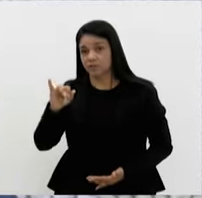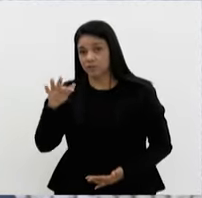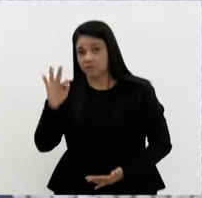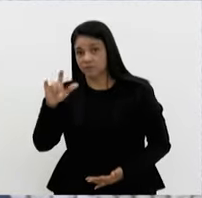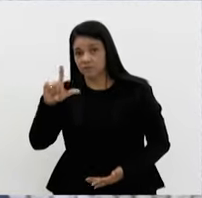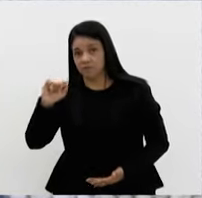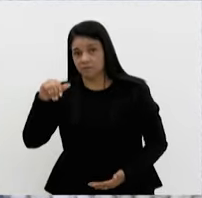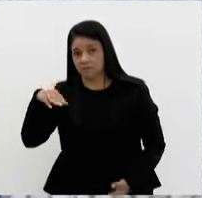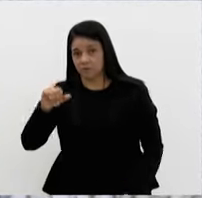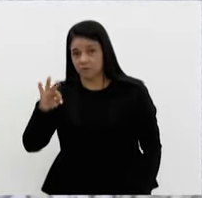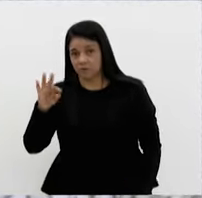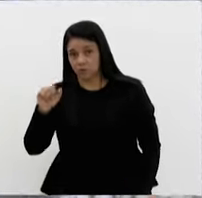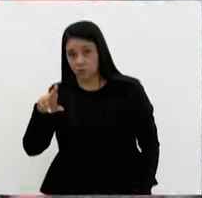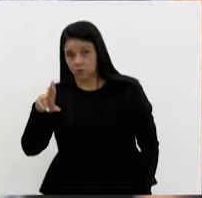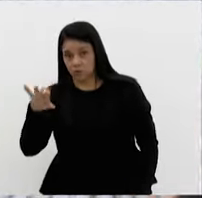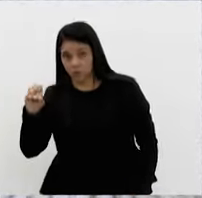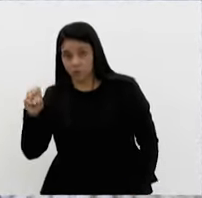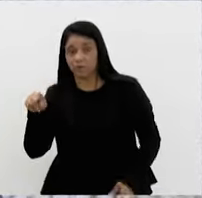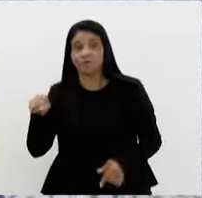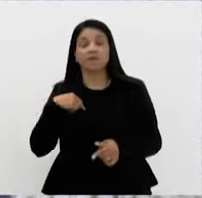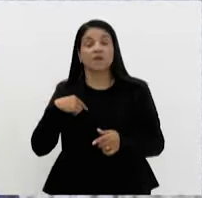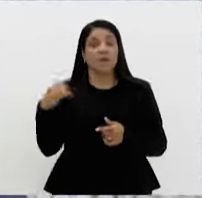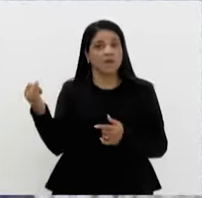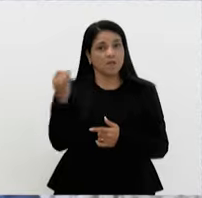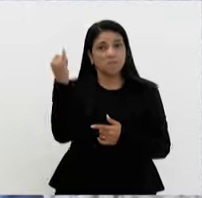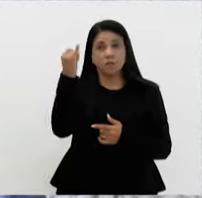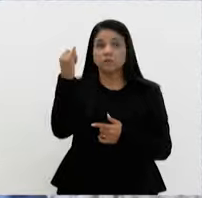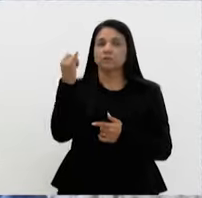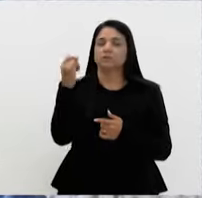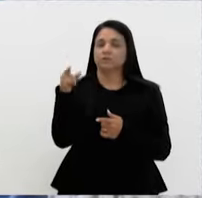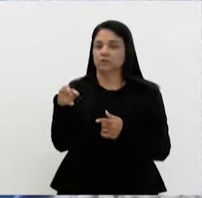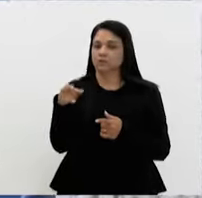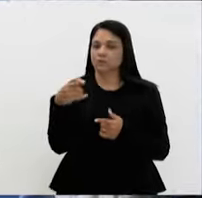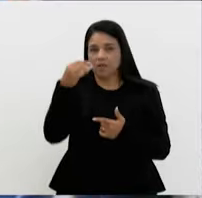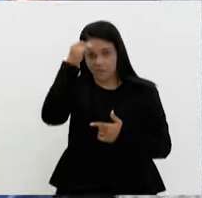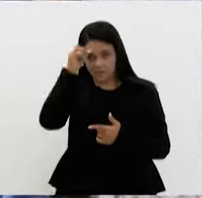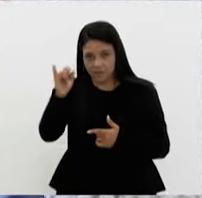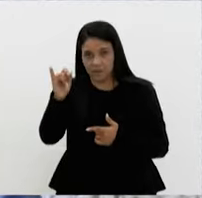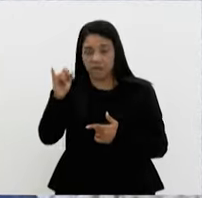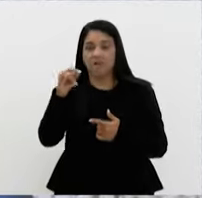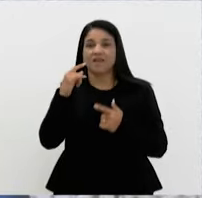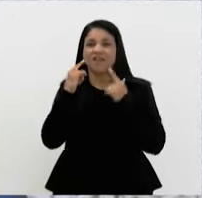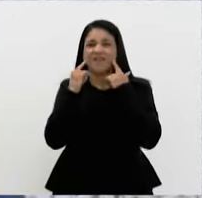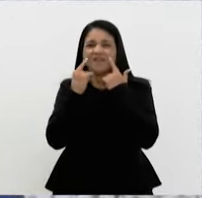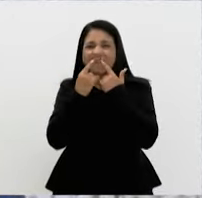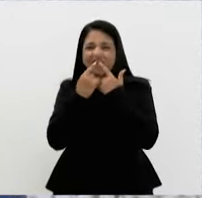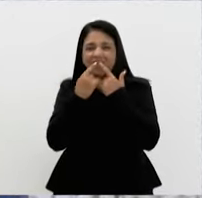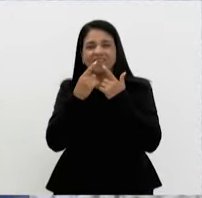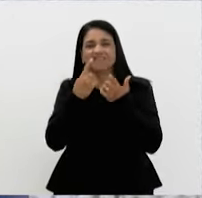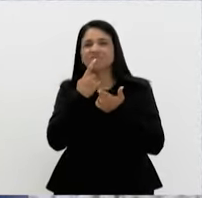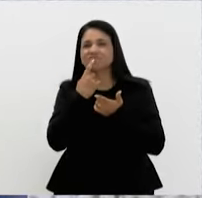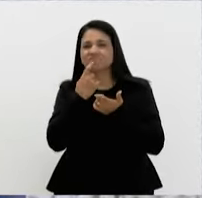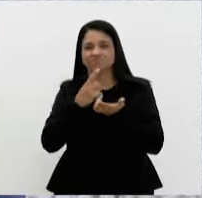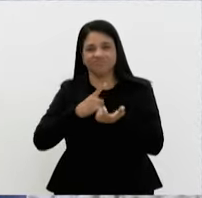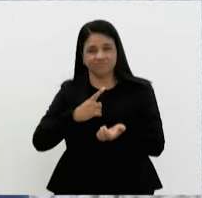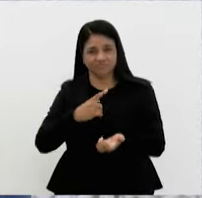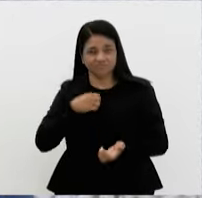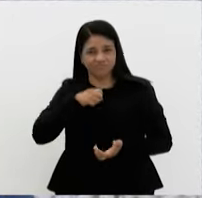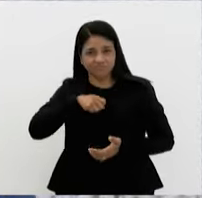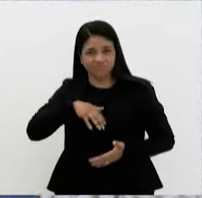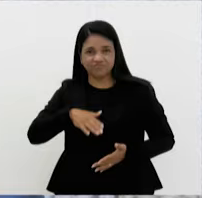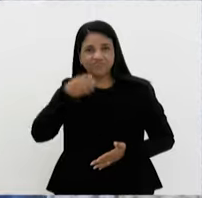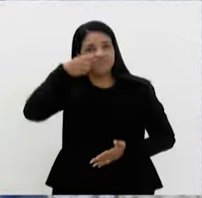dengue, são também voltados à parte hemorrágica, principalmente gengival, né, na boca. Então, assim, o uso dessa